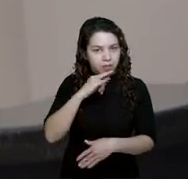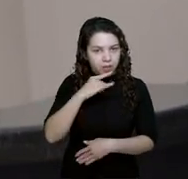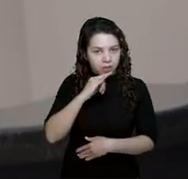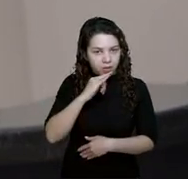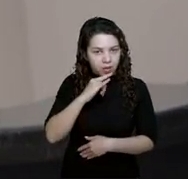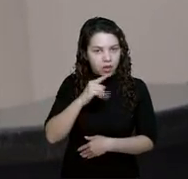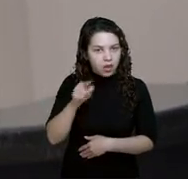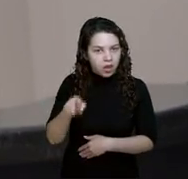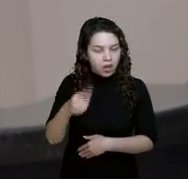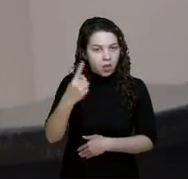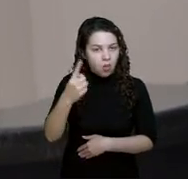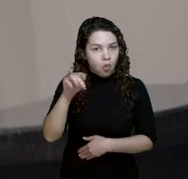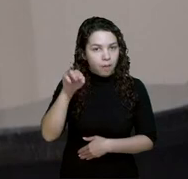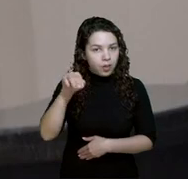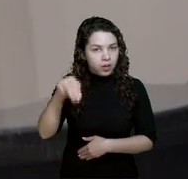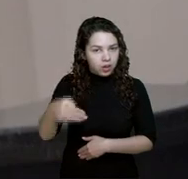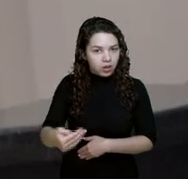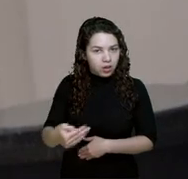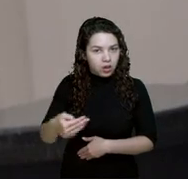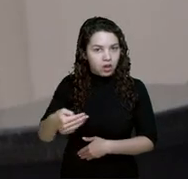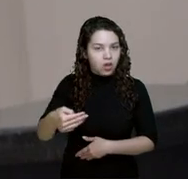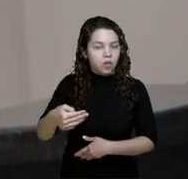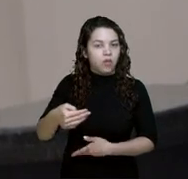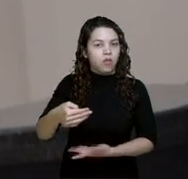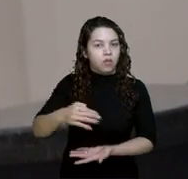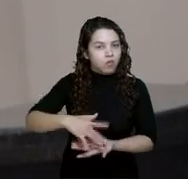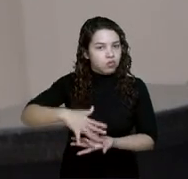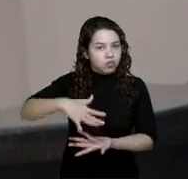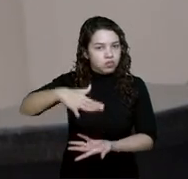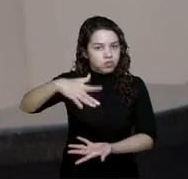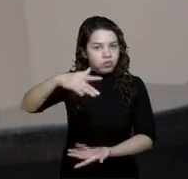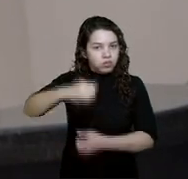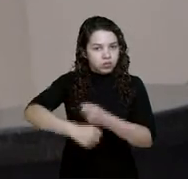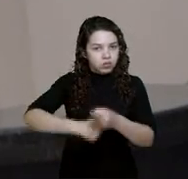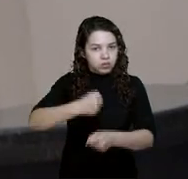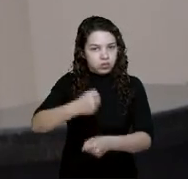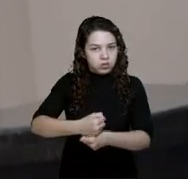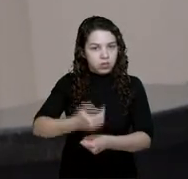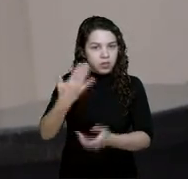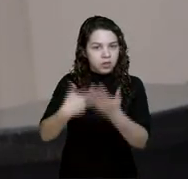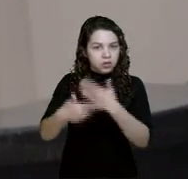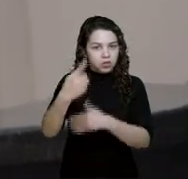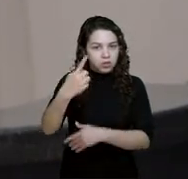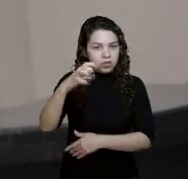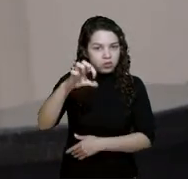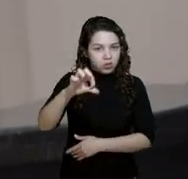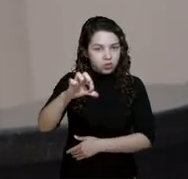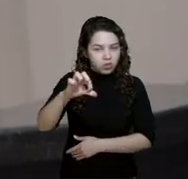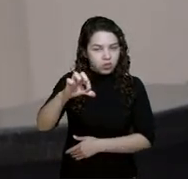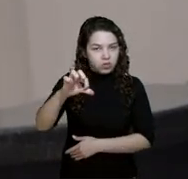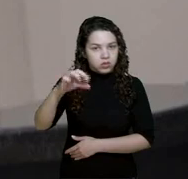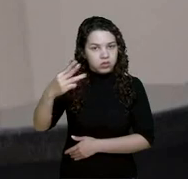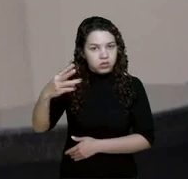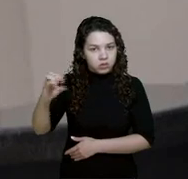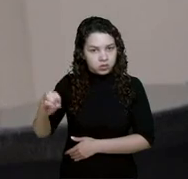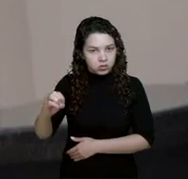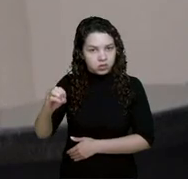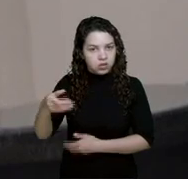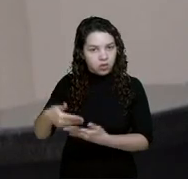por ano. Em 1930, começa as primeiras manifestações